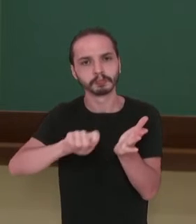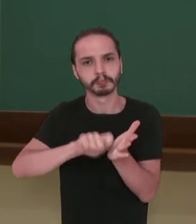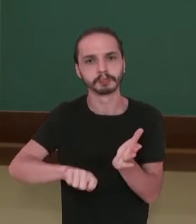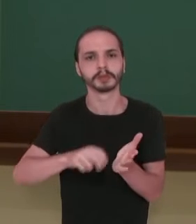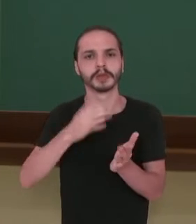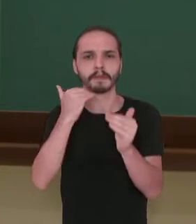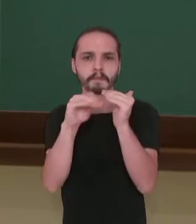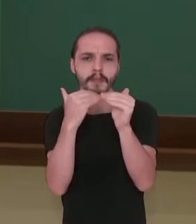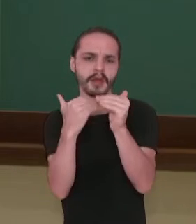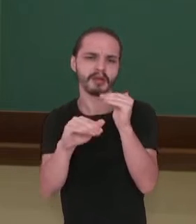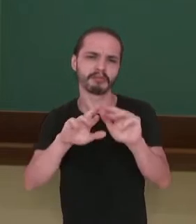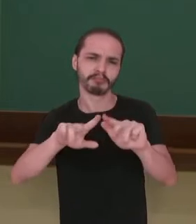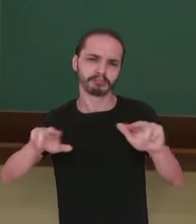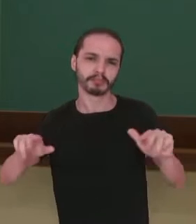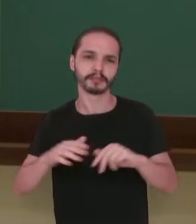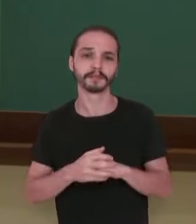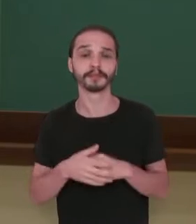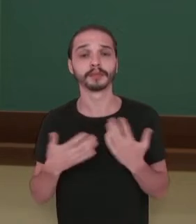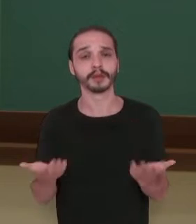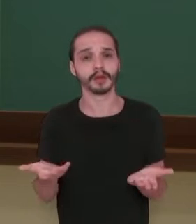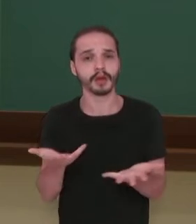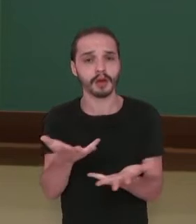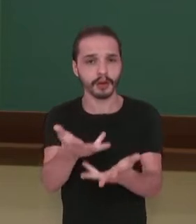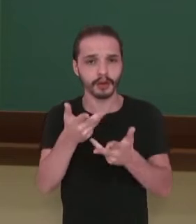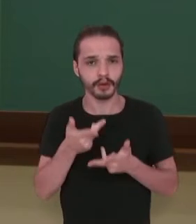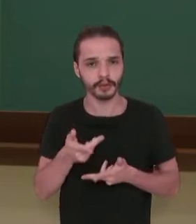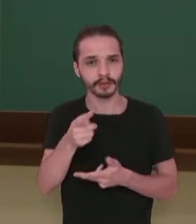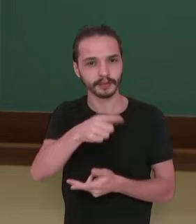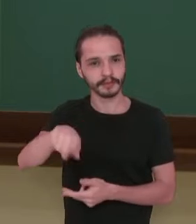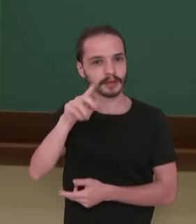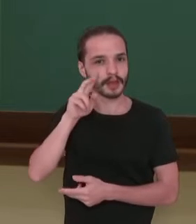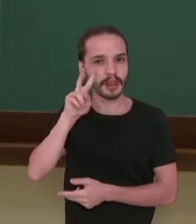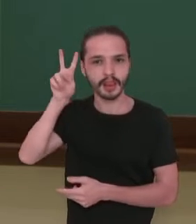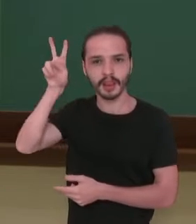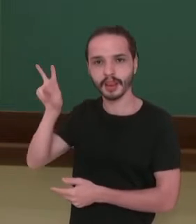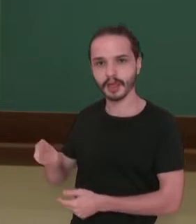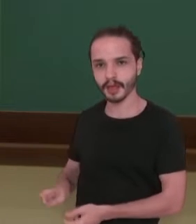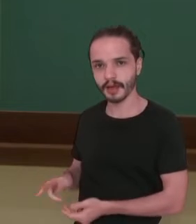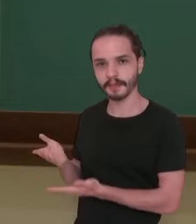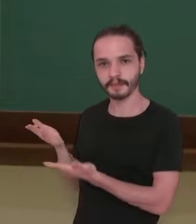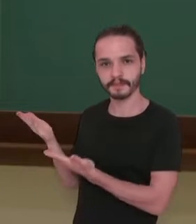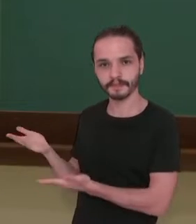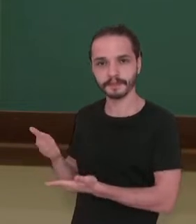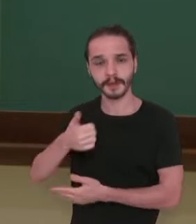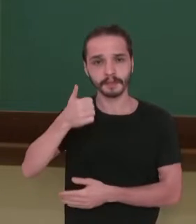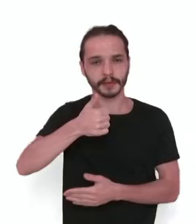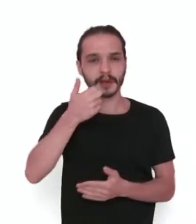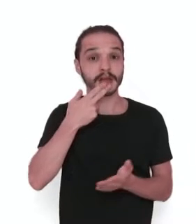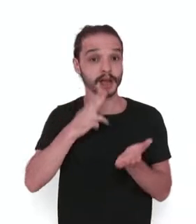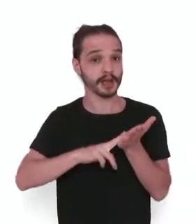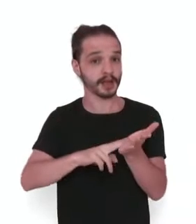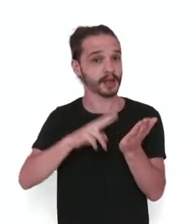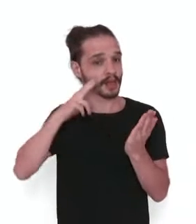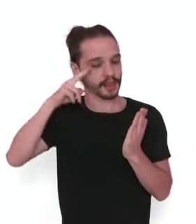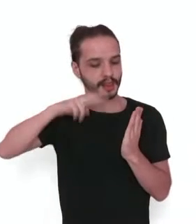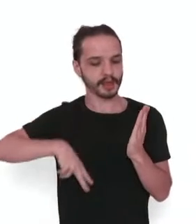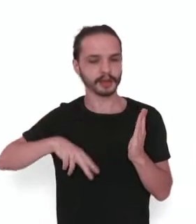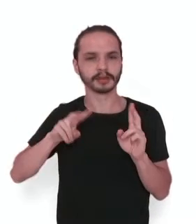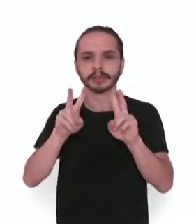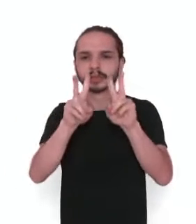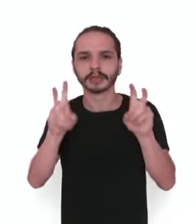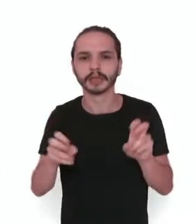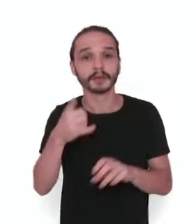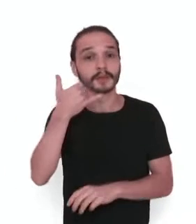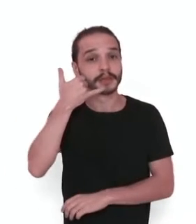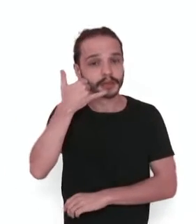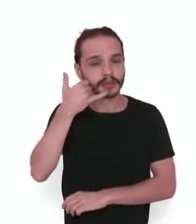aí. Então, convido vocês a fazer a leitura aqui, da nossa primeira carta do leitor, cujo título é Telefone celular também